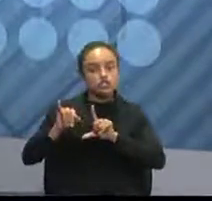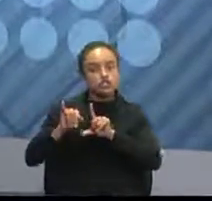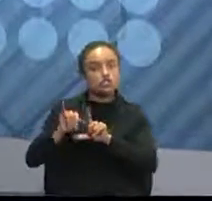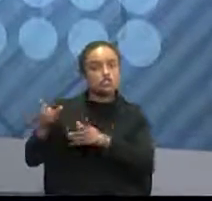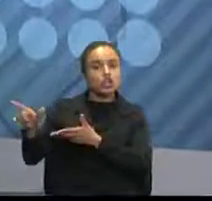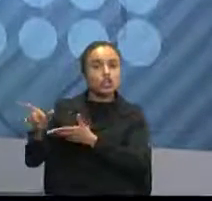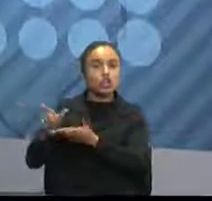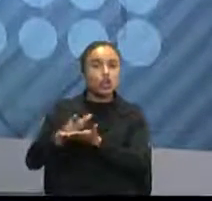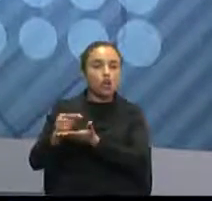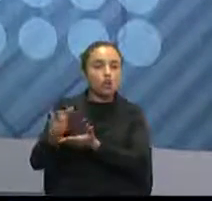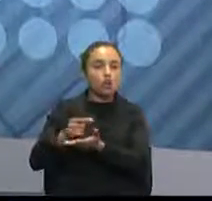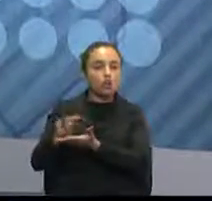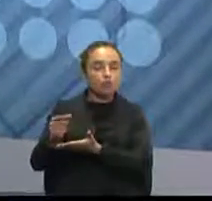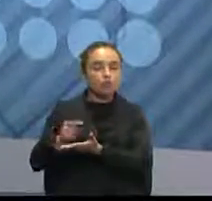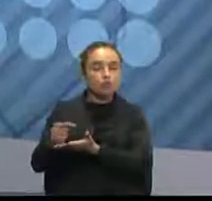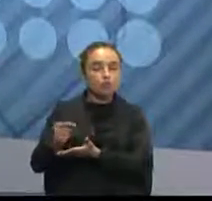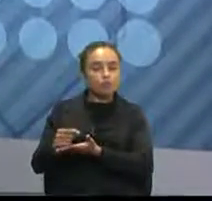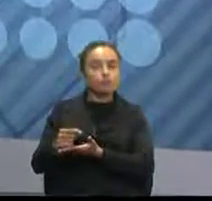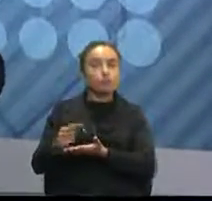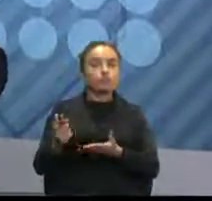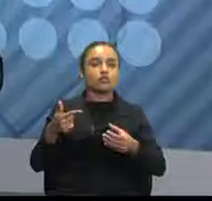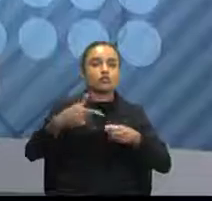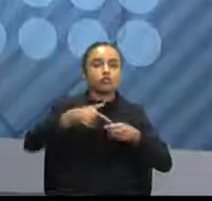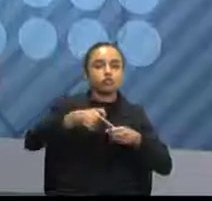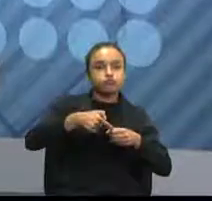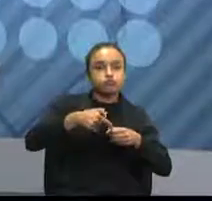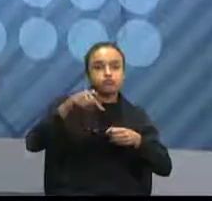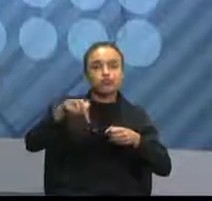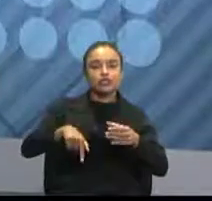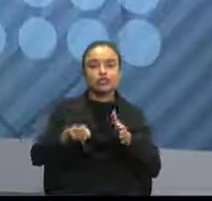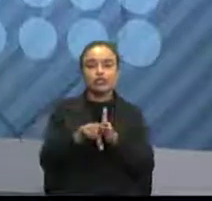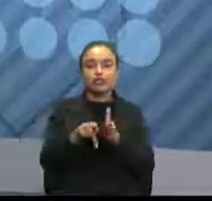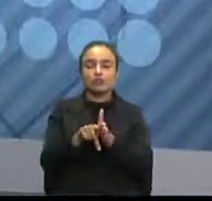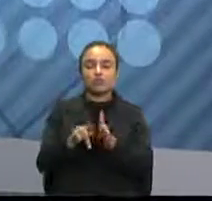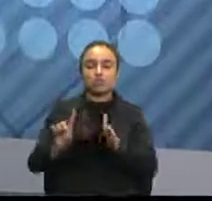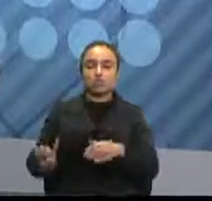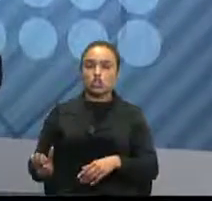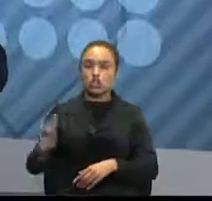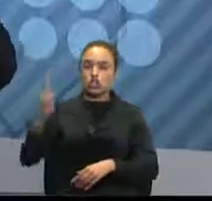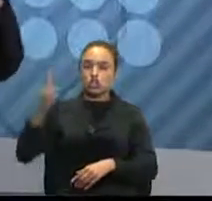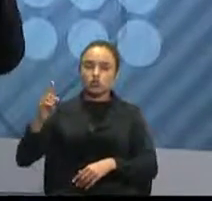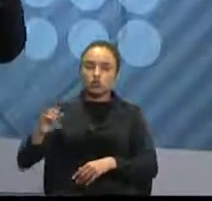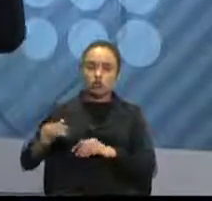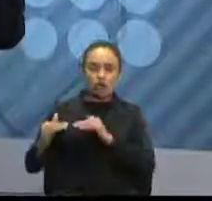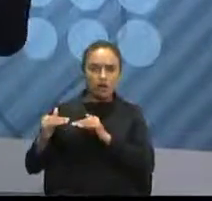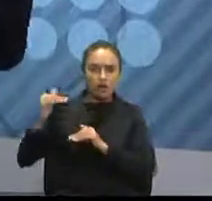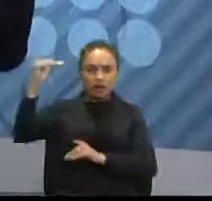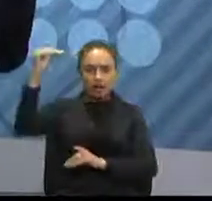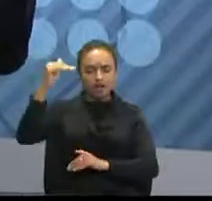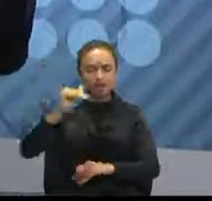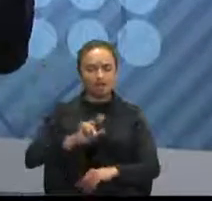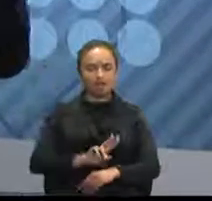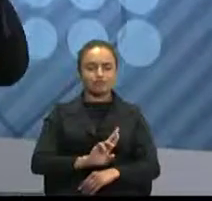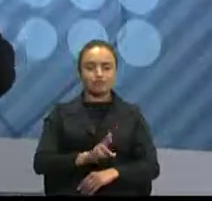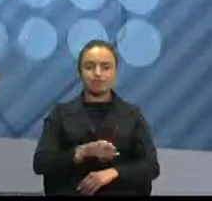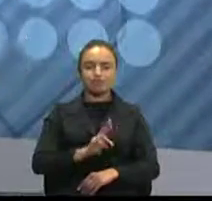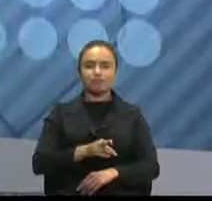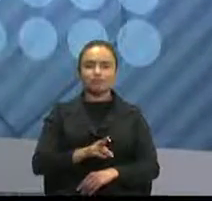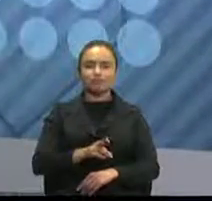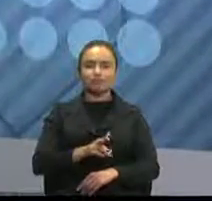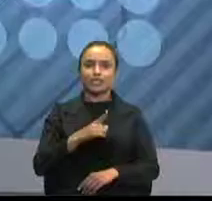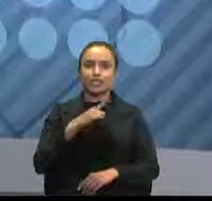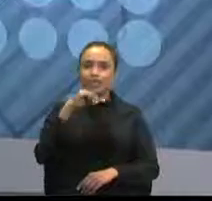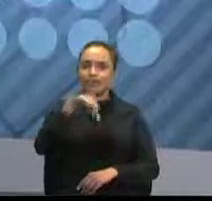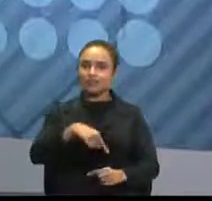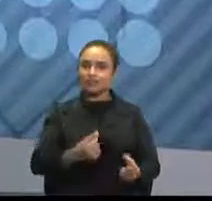paris em dólar então o dólar está assim ou seja ela está o dólar está valorizado e o real desvalorizado então